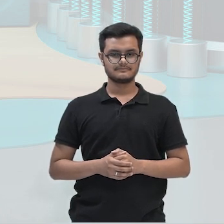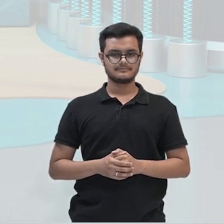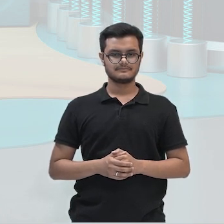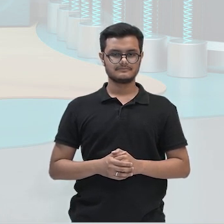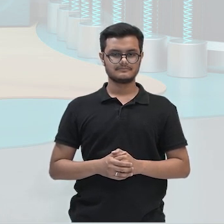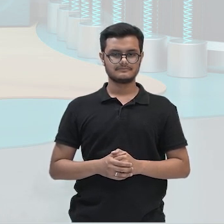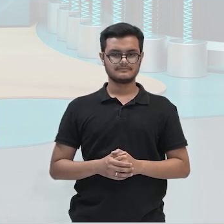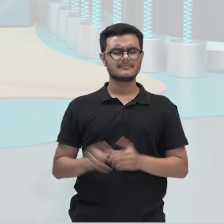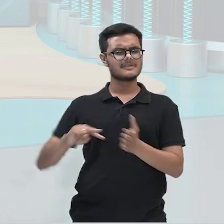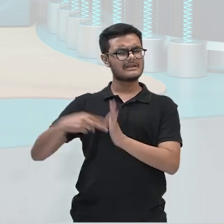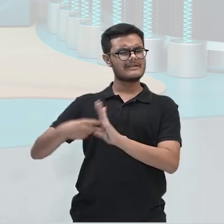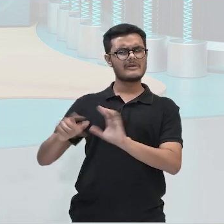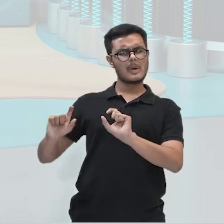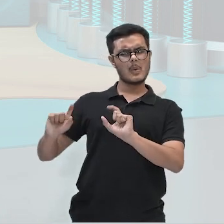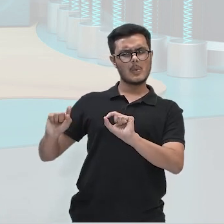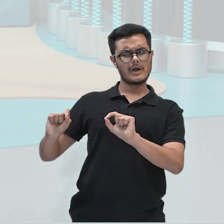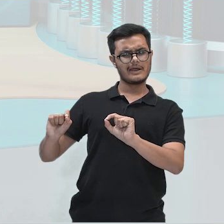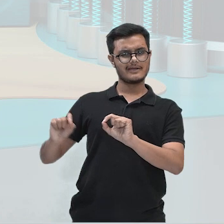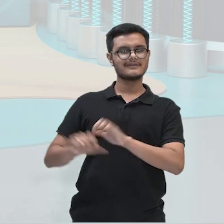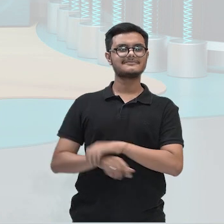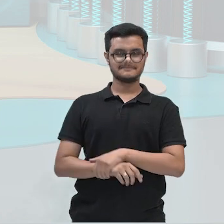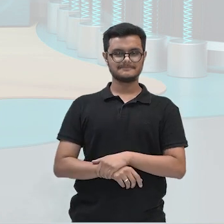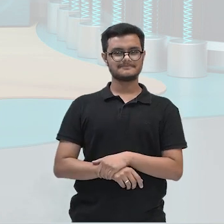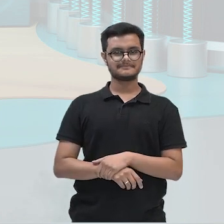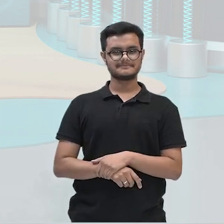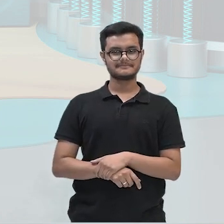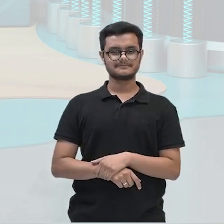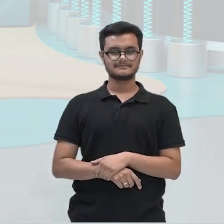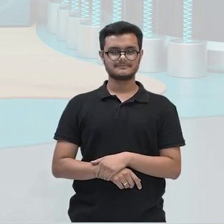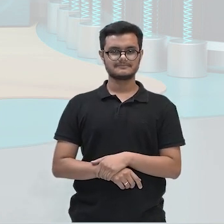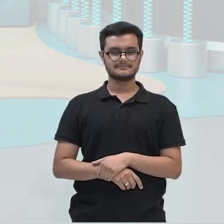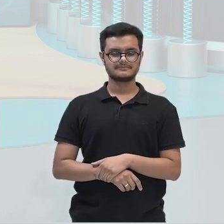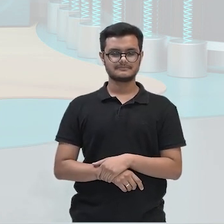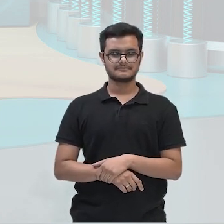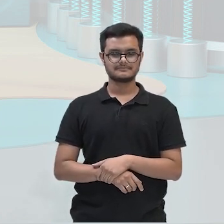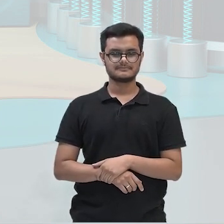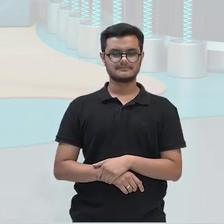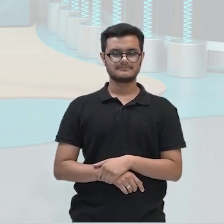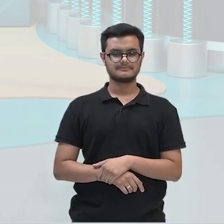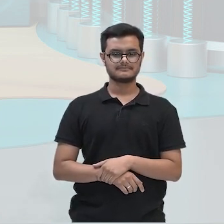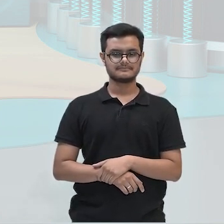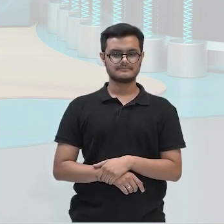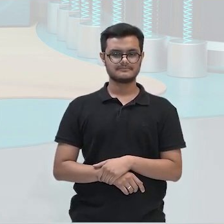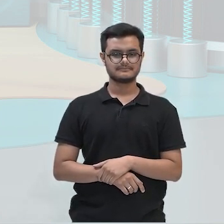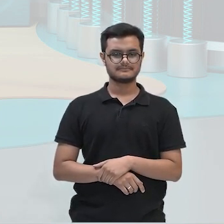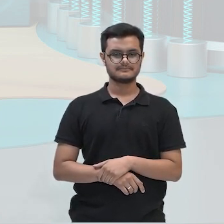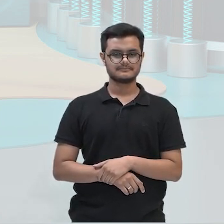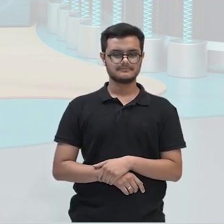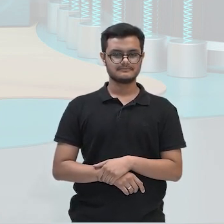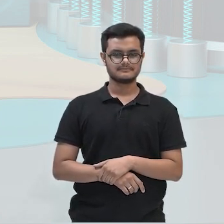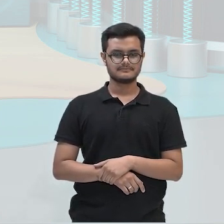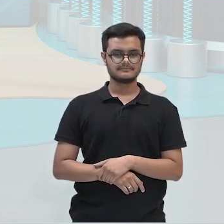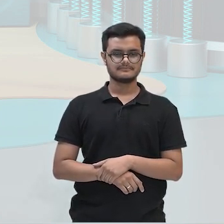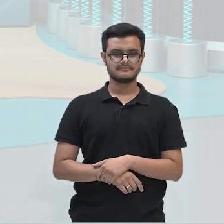significava, significou, significaram, ok? Mais um pouquinho sobre os irregulares.